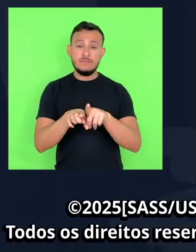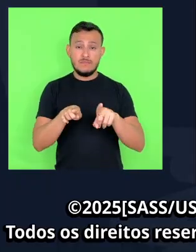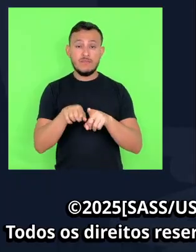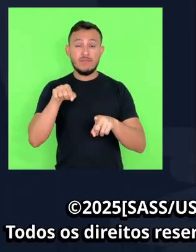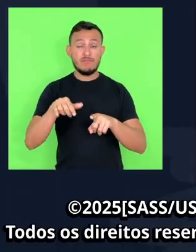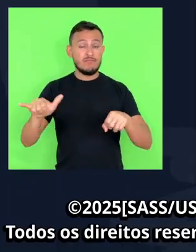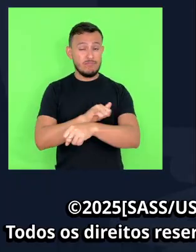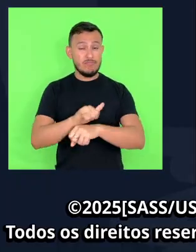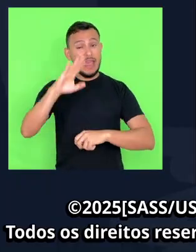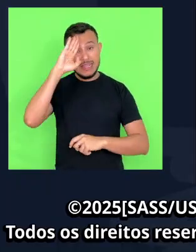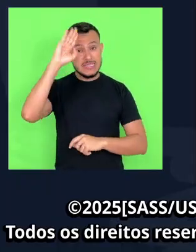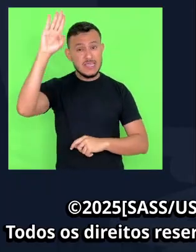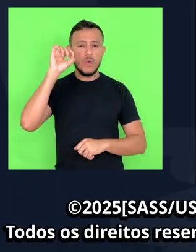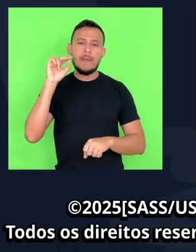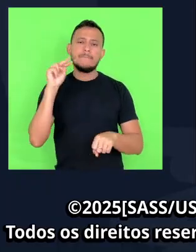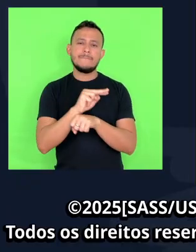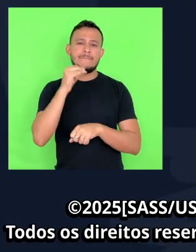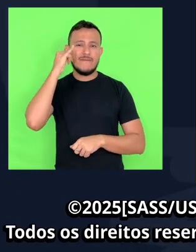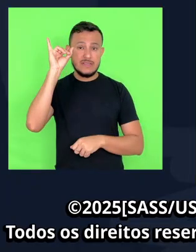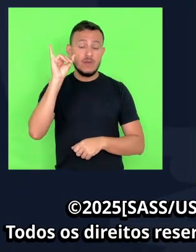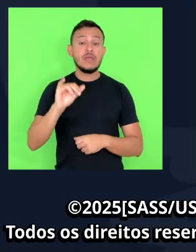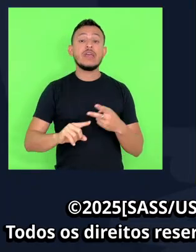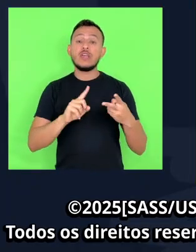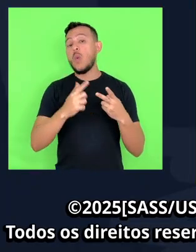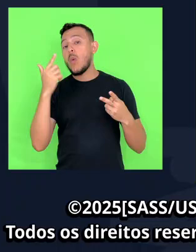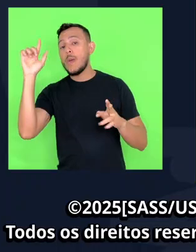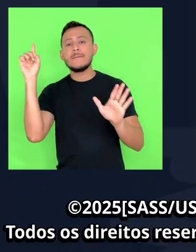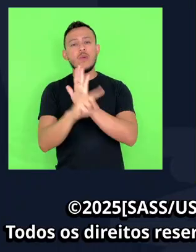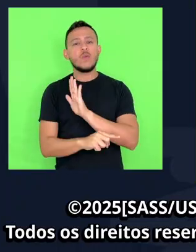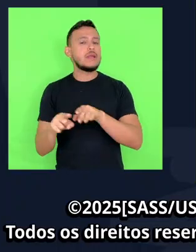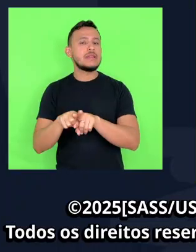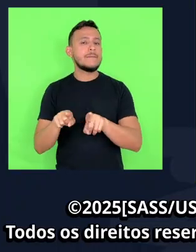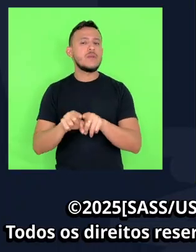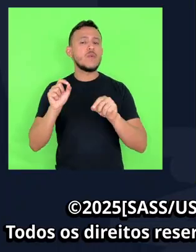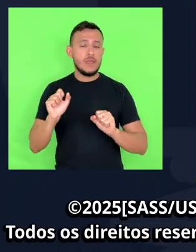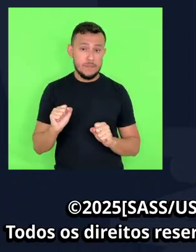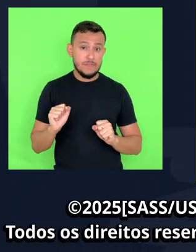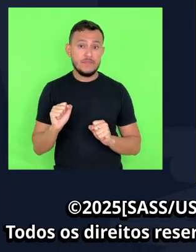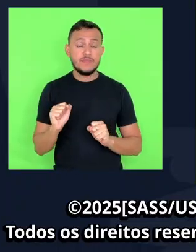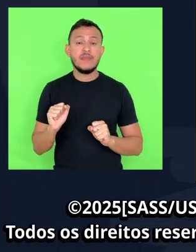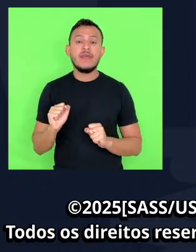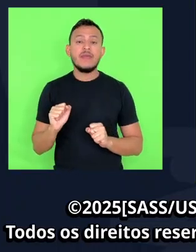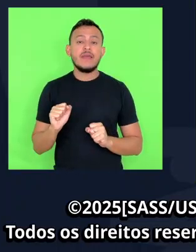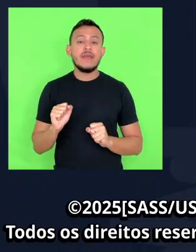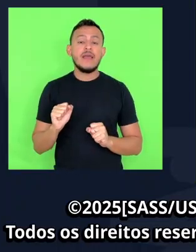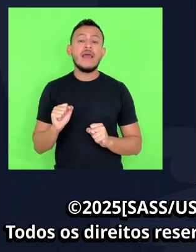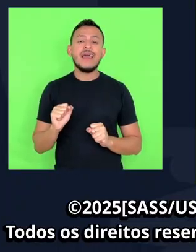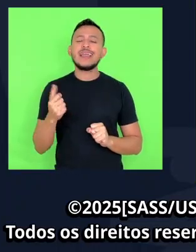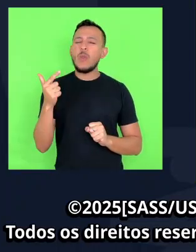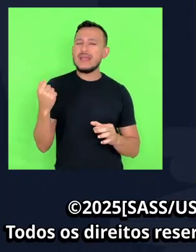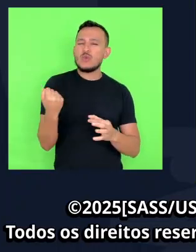ação essencial para a prevenção. E uma outra pergunta: a insegurança alimentar na